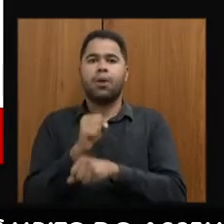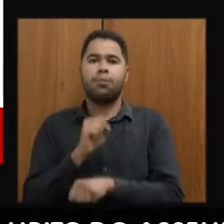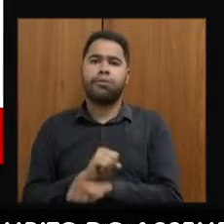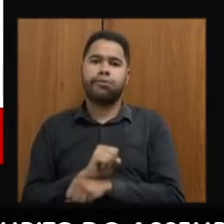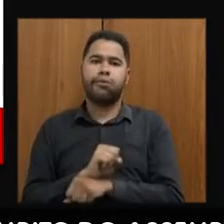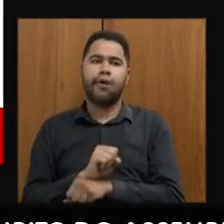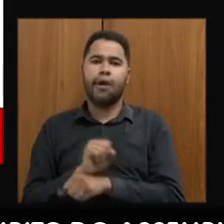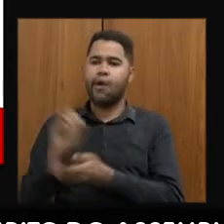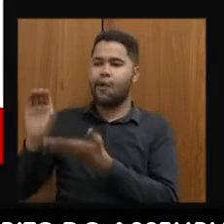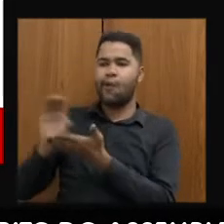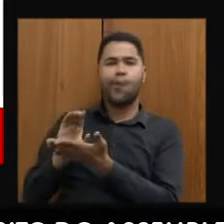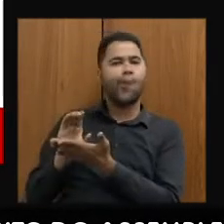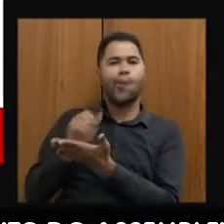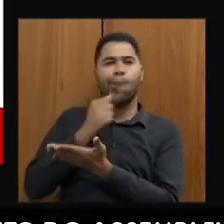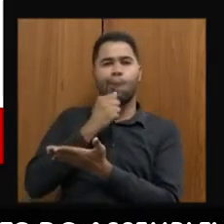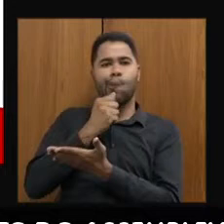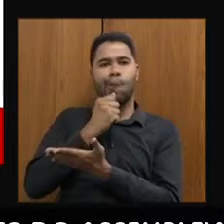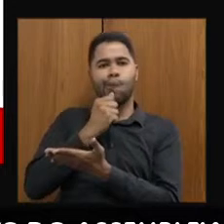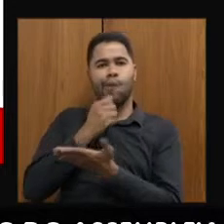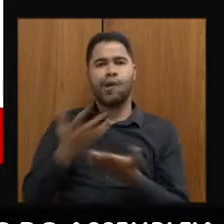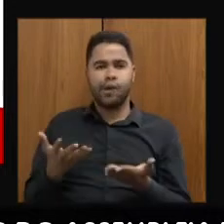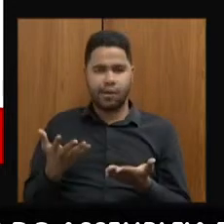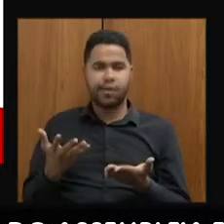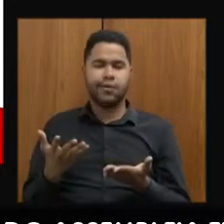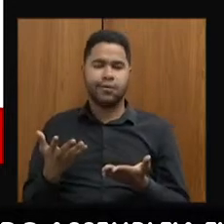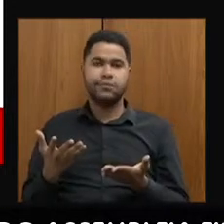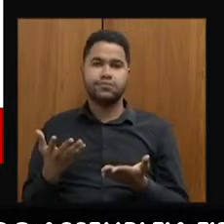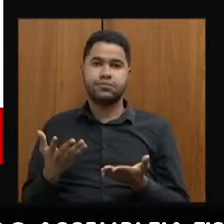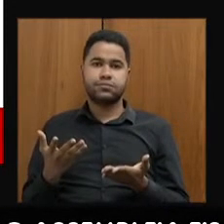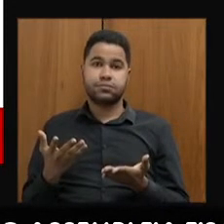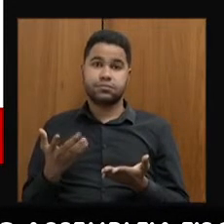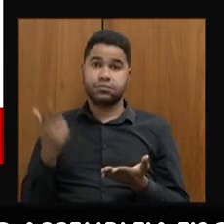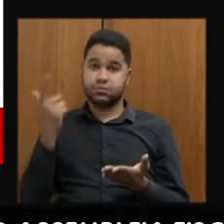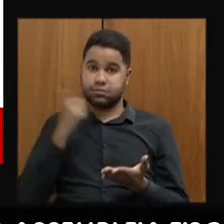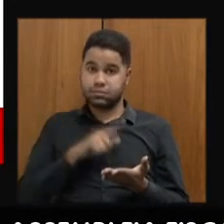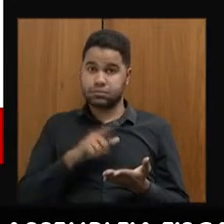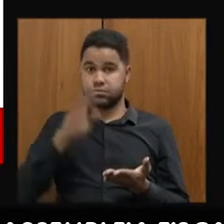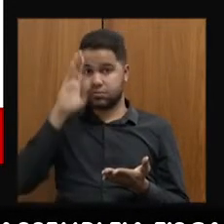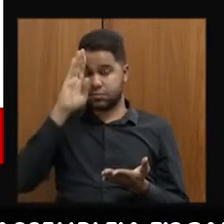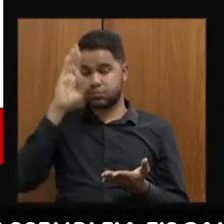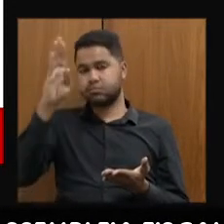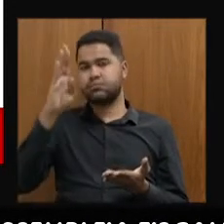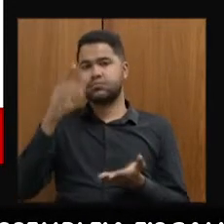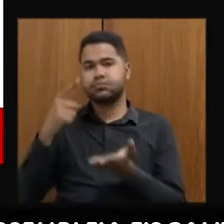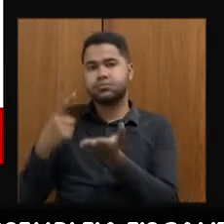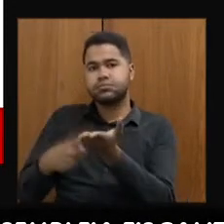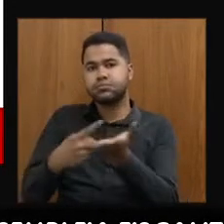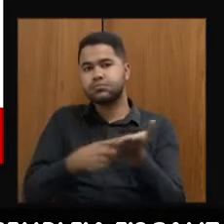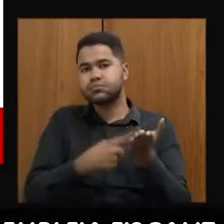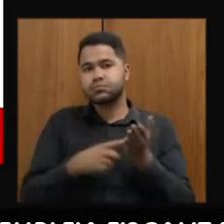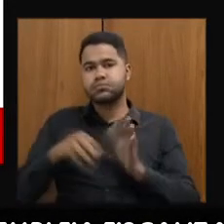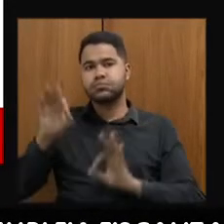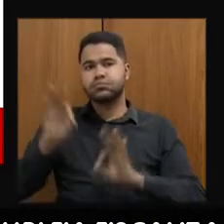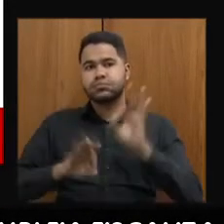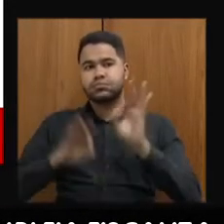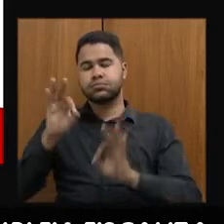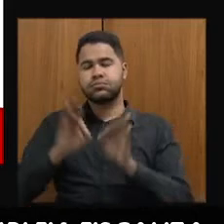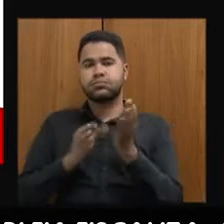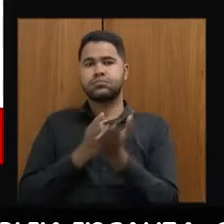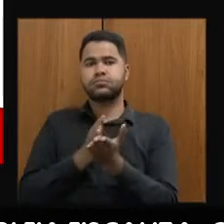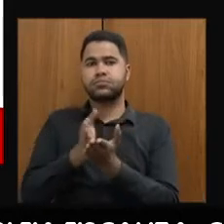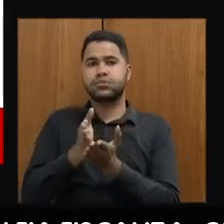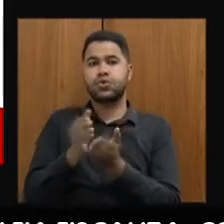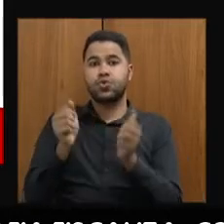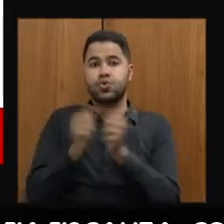recursos não equacionados e conseguimos priorizar o acordo de reparação firmado